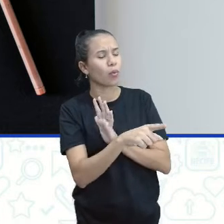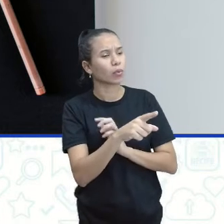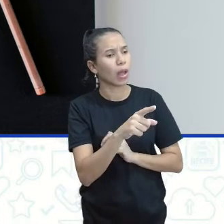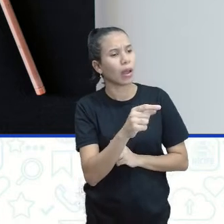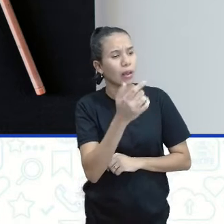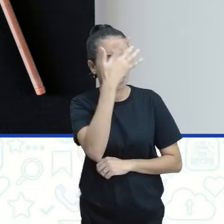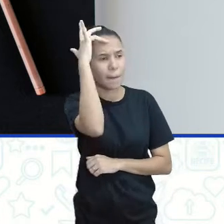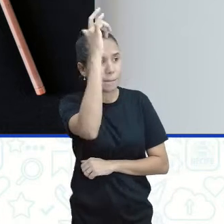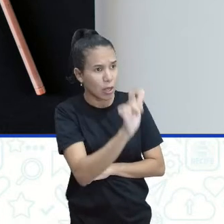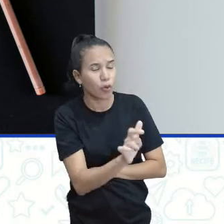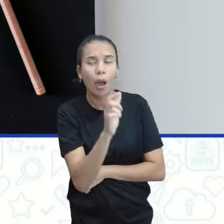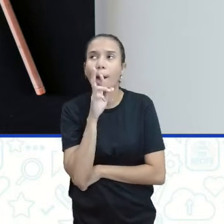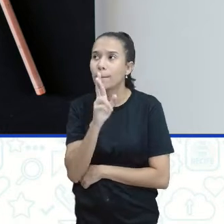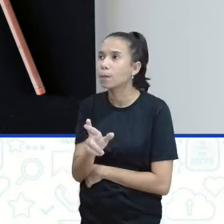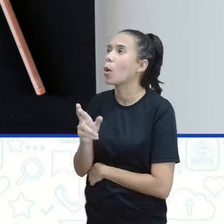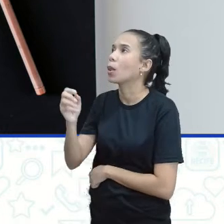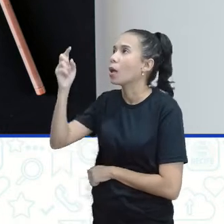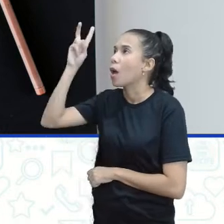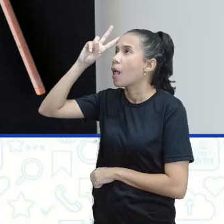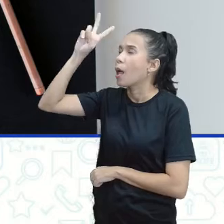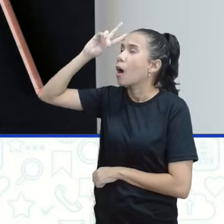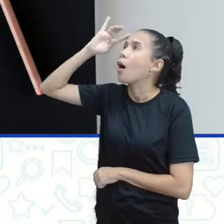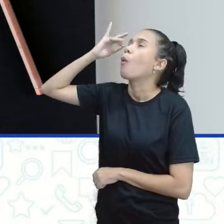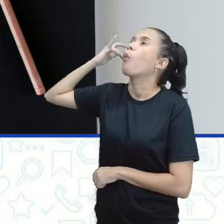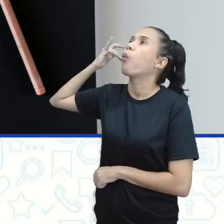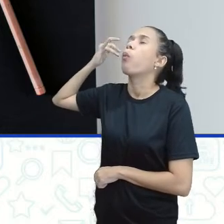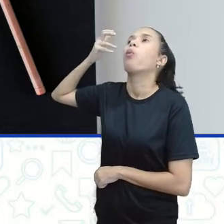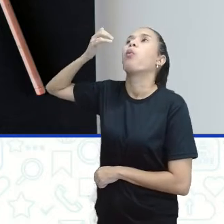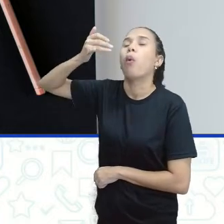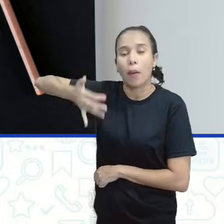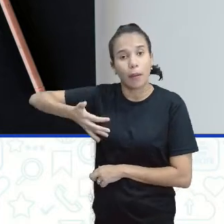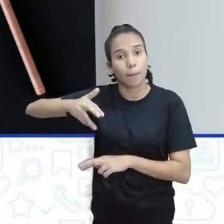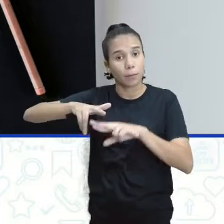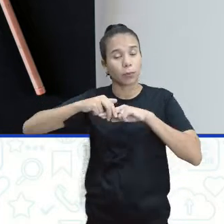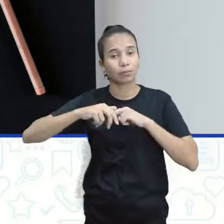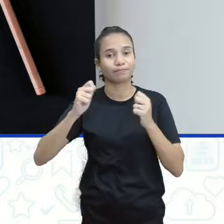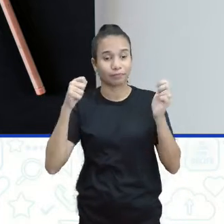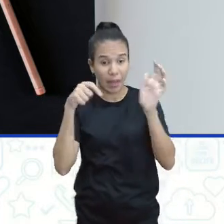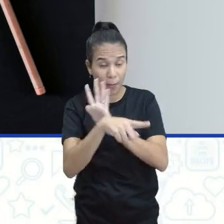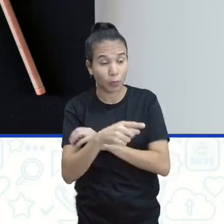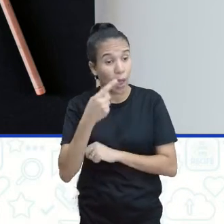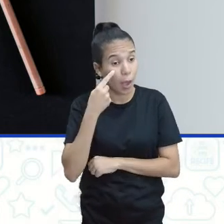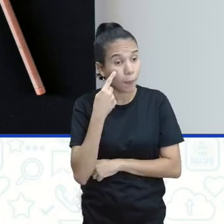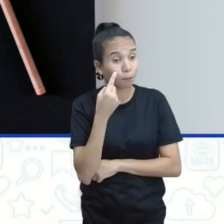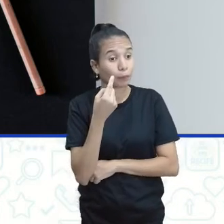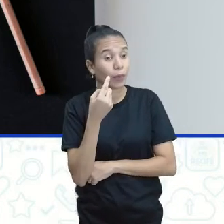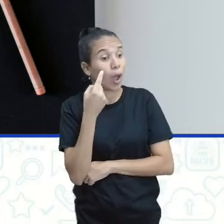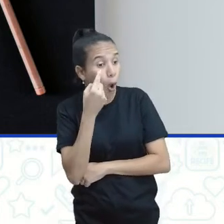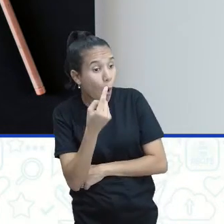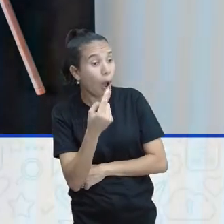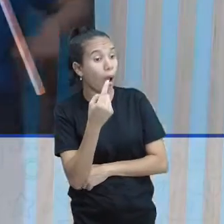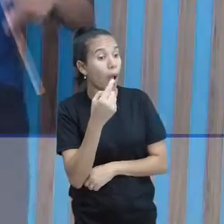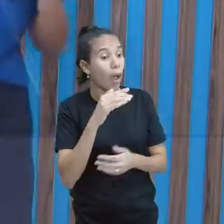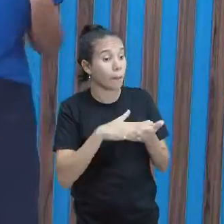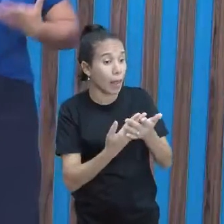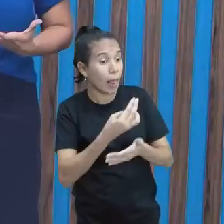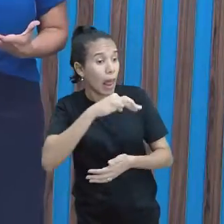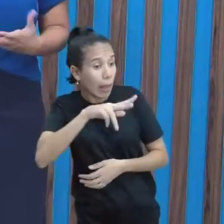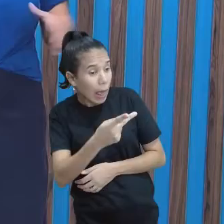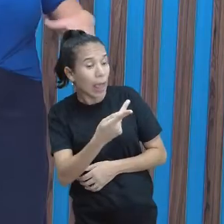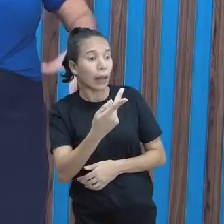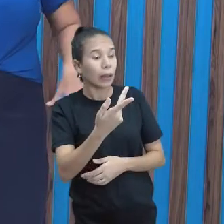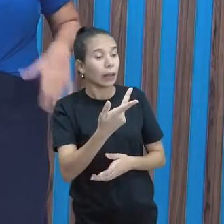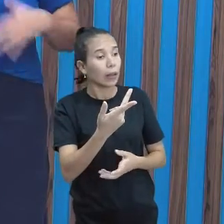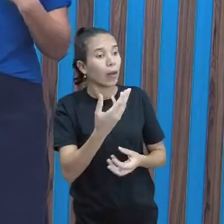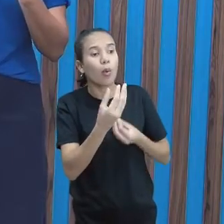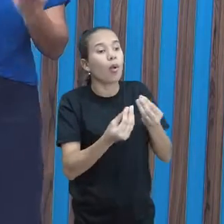vá descambar em um relato memorialístico. Porque você pode perguntar: Helena, você aqui fez um trabalho incrível,